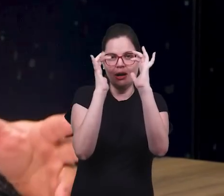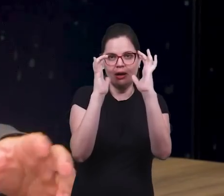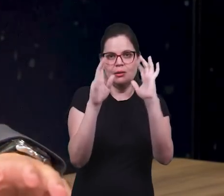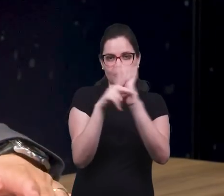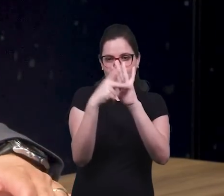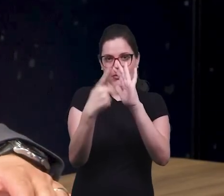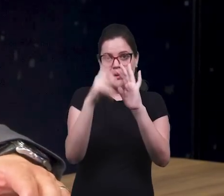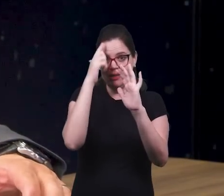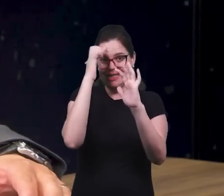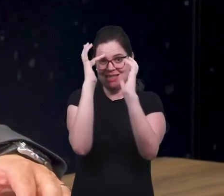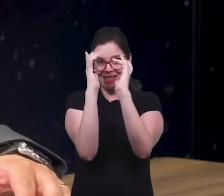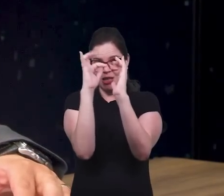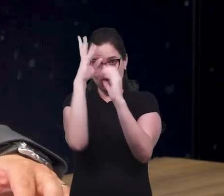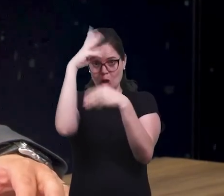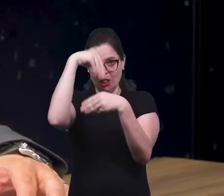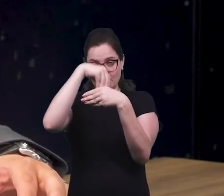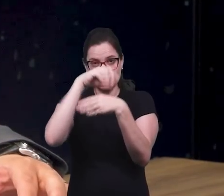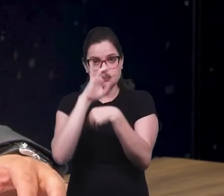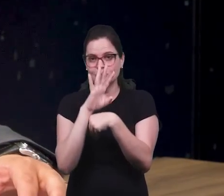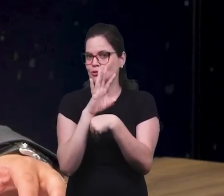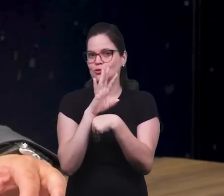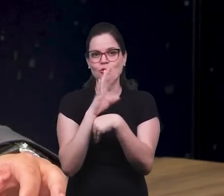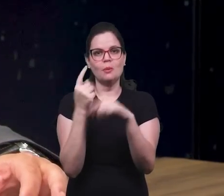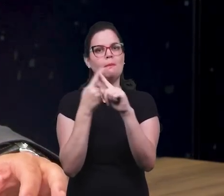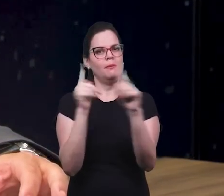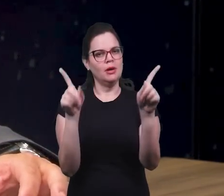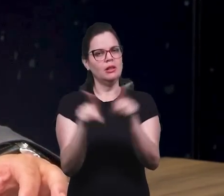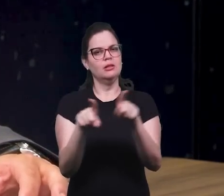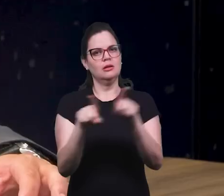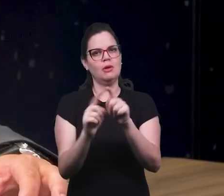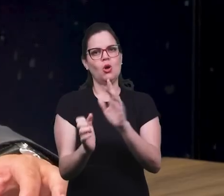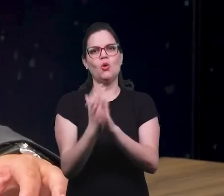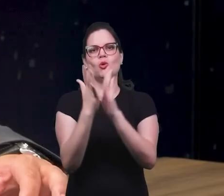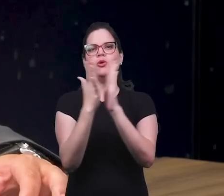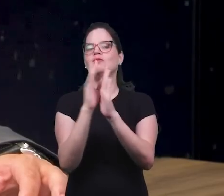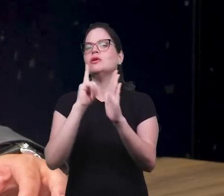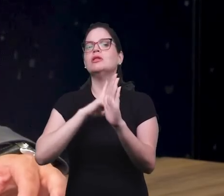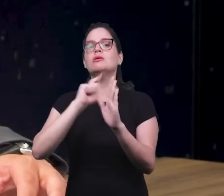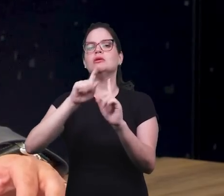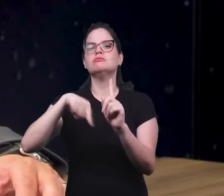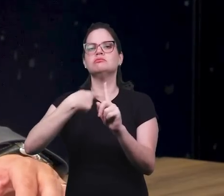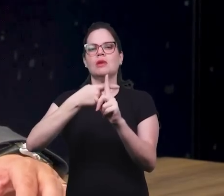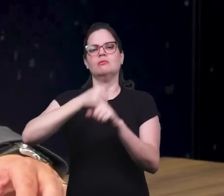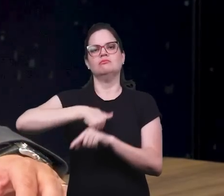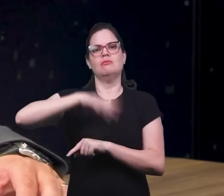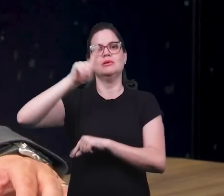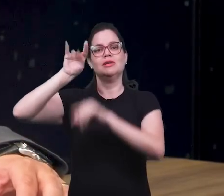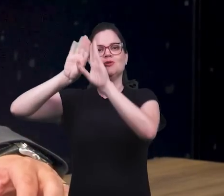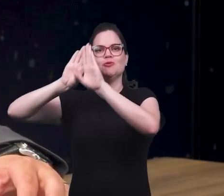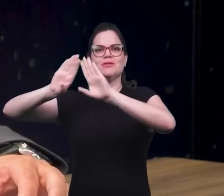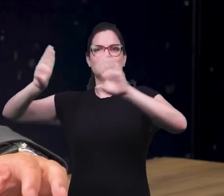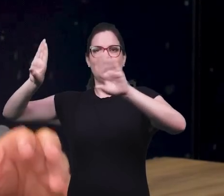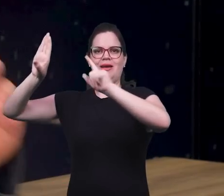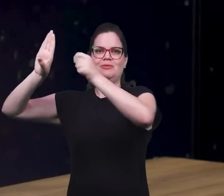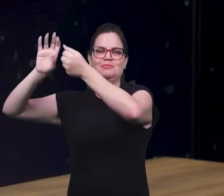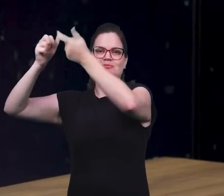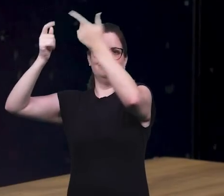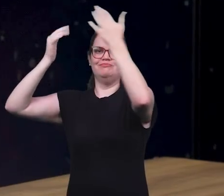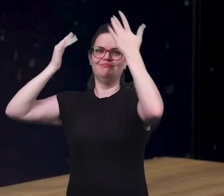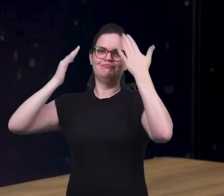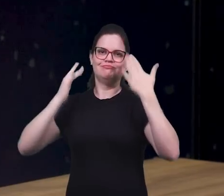tudo aquilo que nós estamos fazendo, mas o louvor ele tem algo a mais, que é aquilo que vem da eternidade.